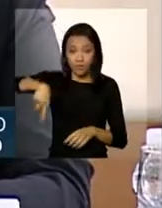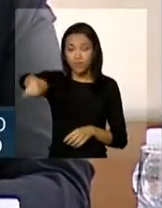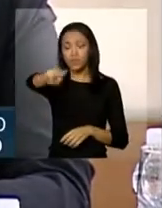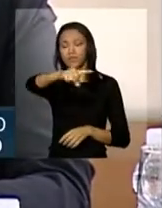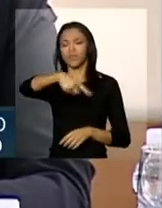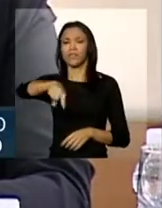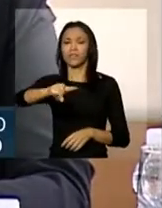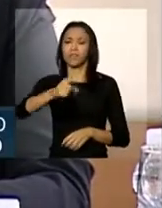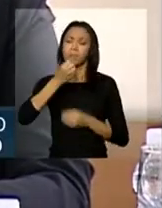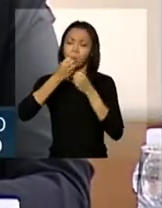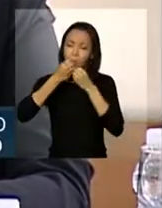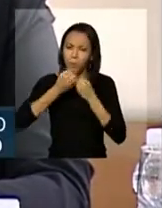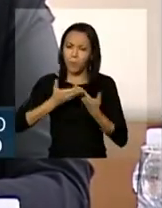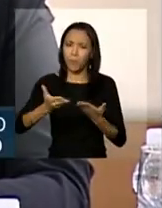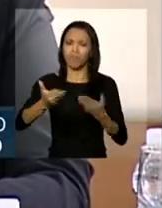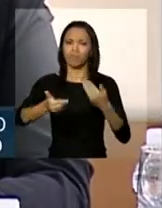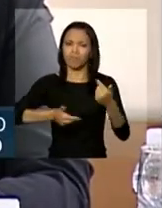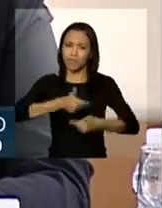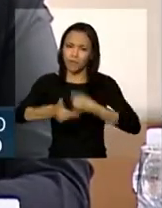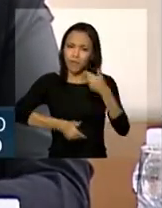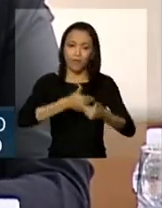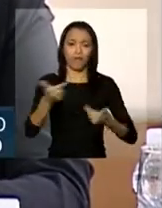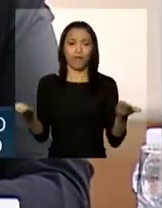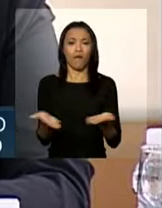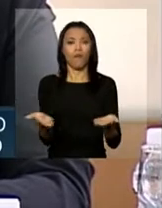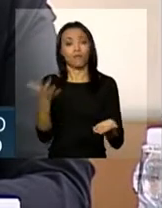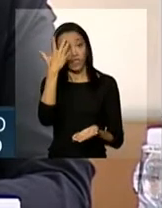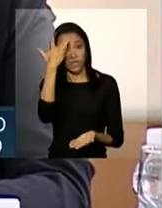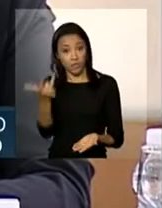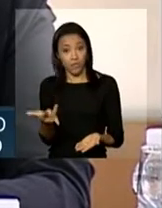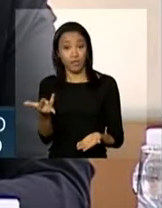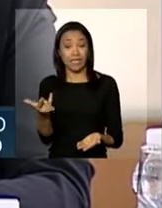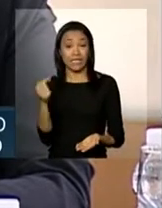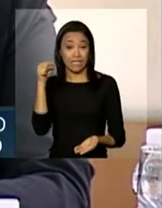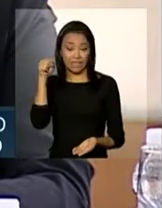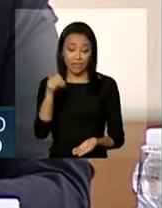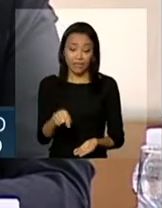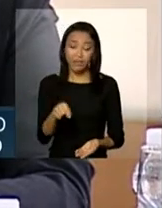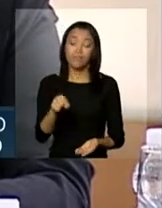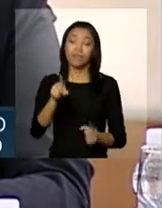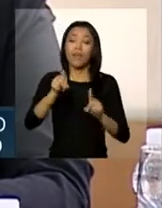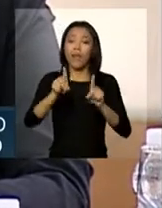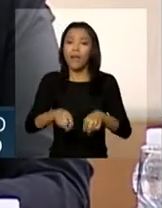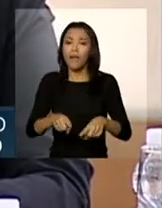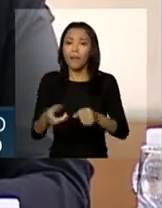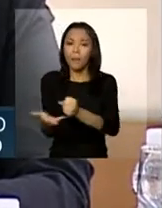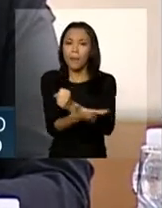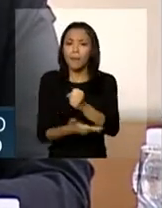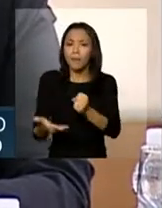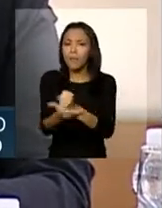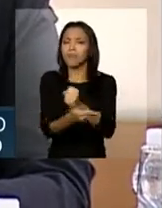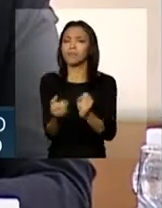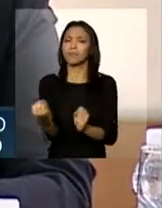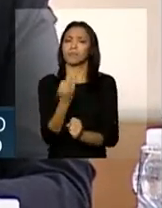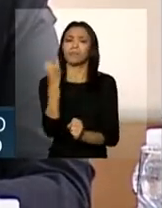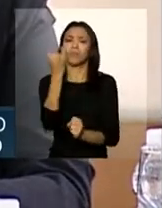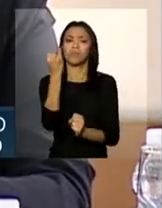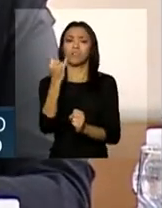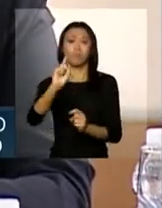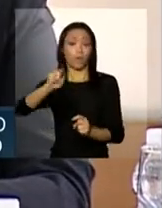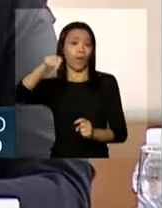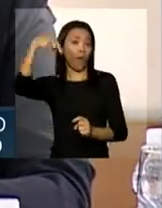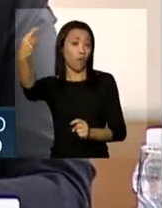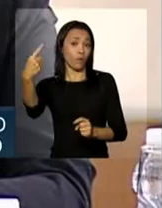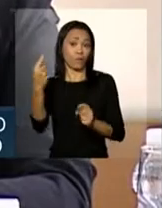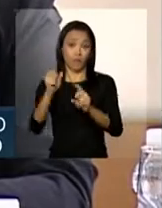vocês realizem um bom trabalho hoje e amanhã e que isso sirva como um subsídio muito importante para a reunião do